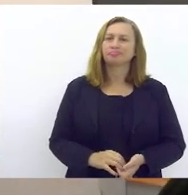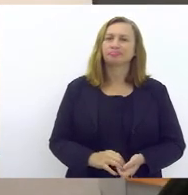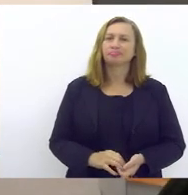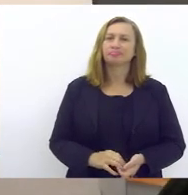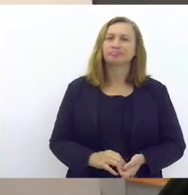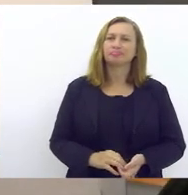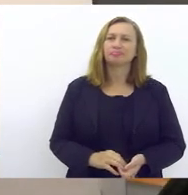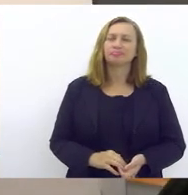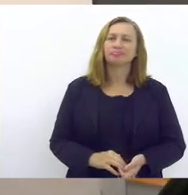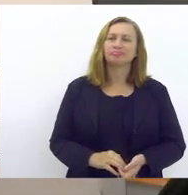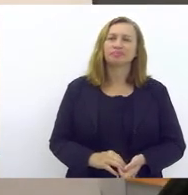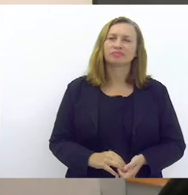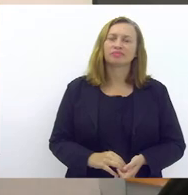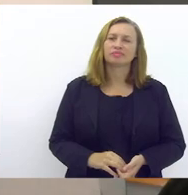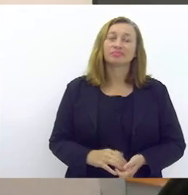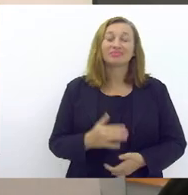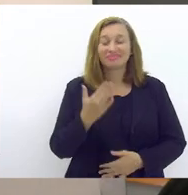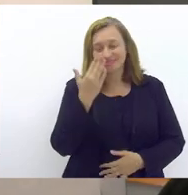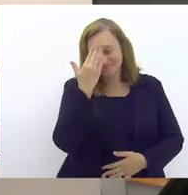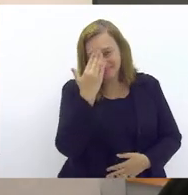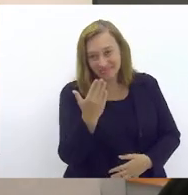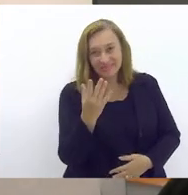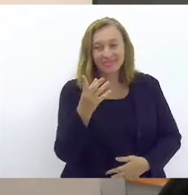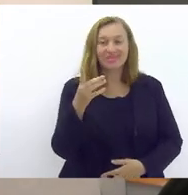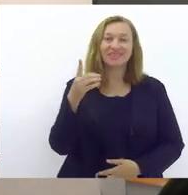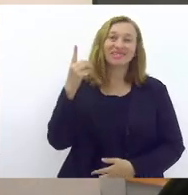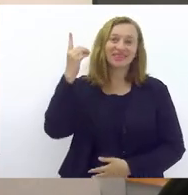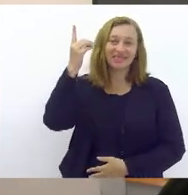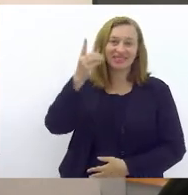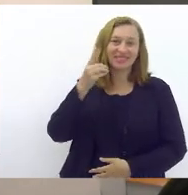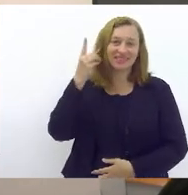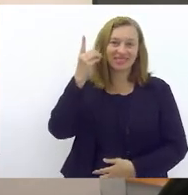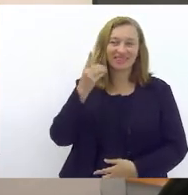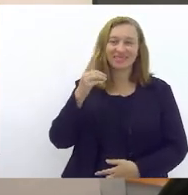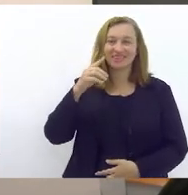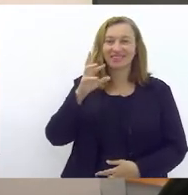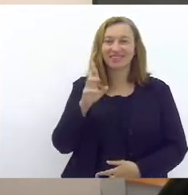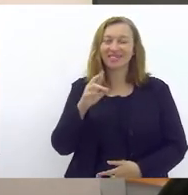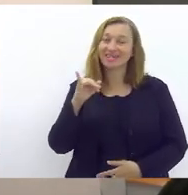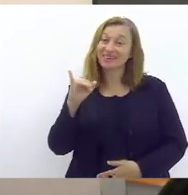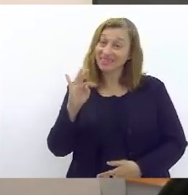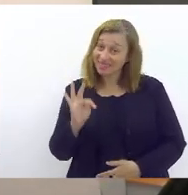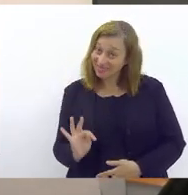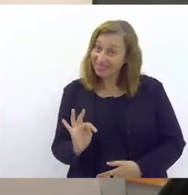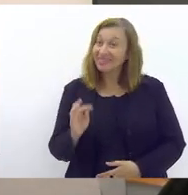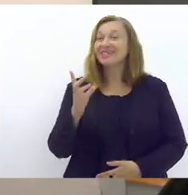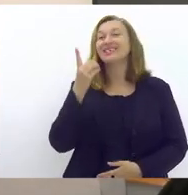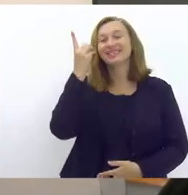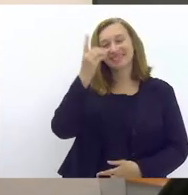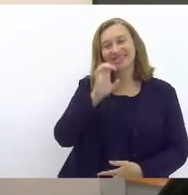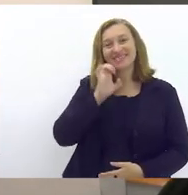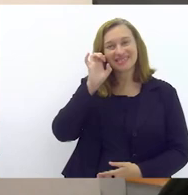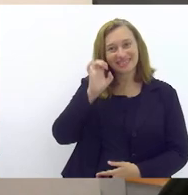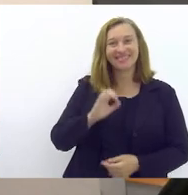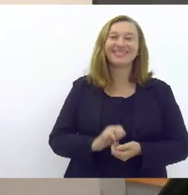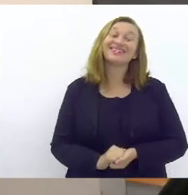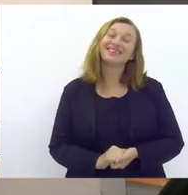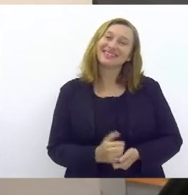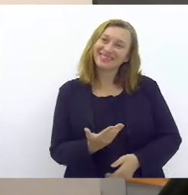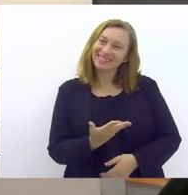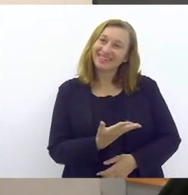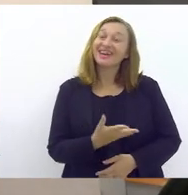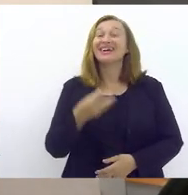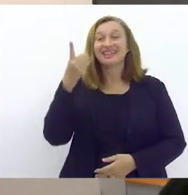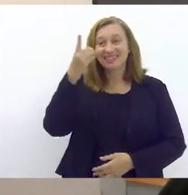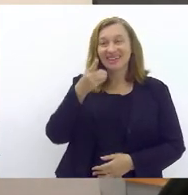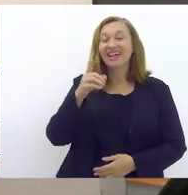Estão dominando, né? Obrigado, deputado Raimon. Quero cumprimentar a deputada Érica, a querida deputada